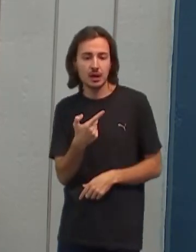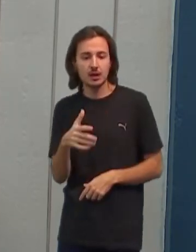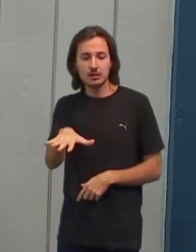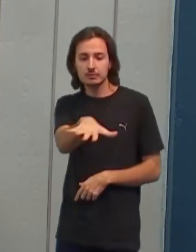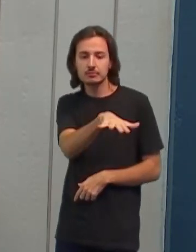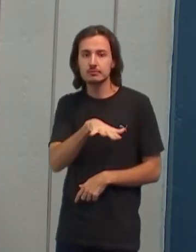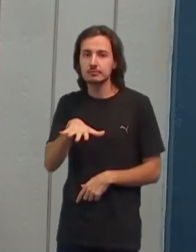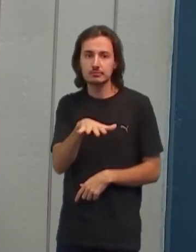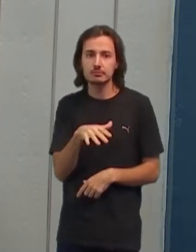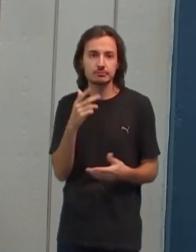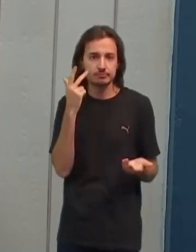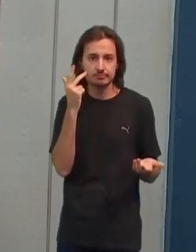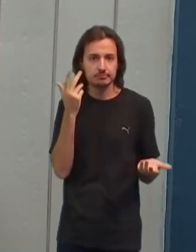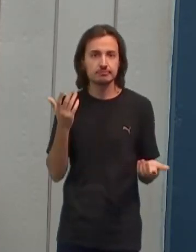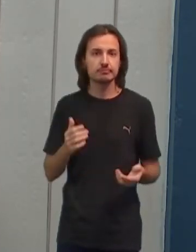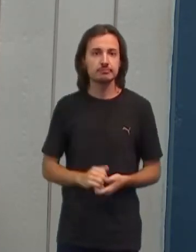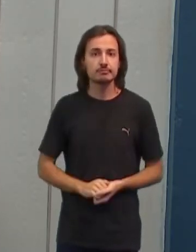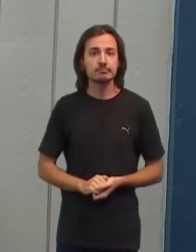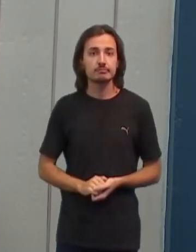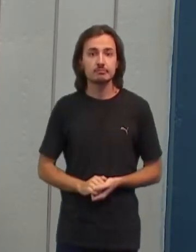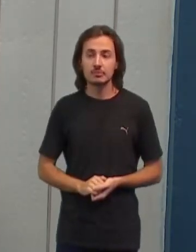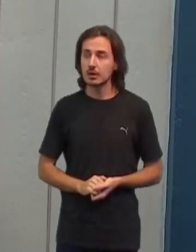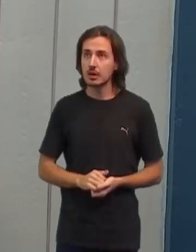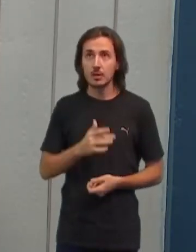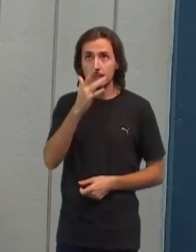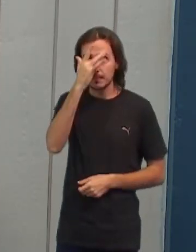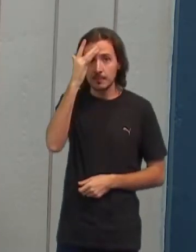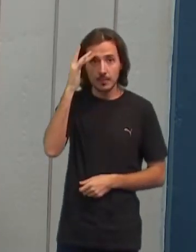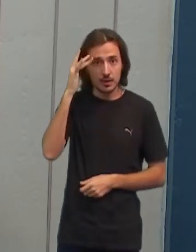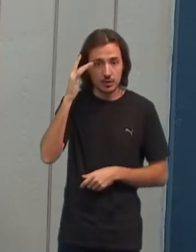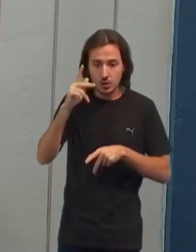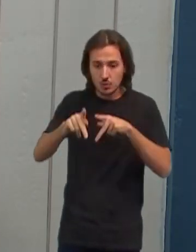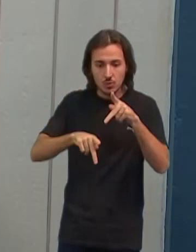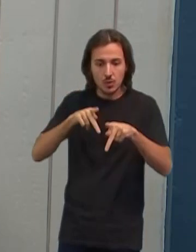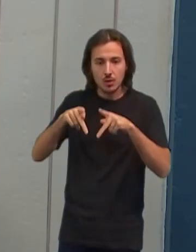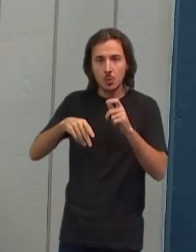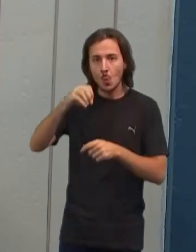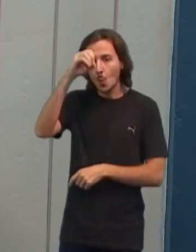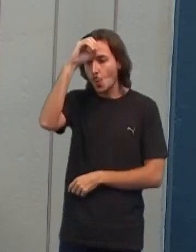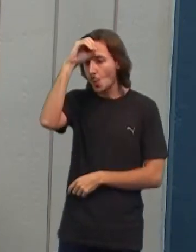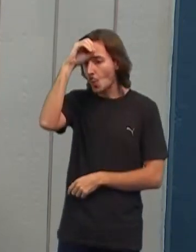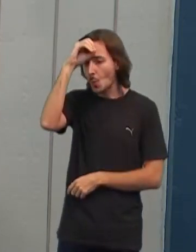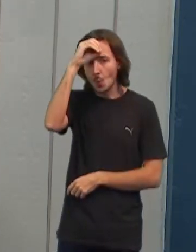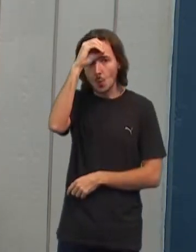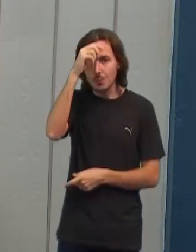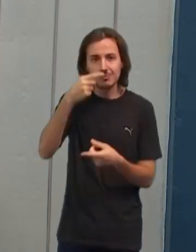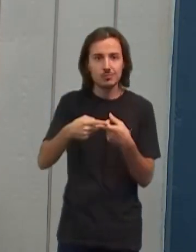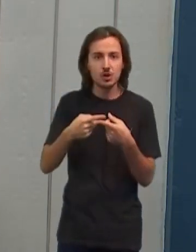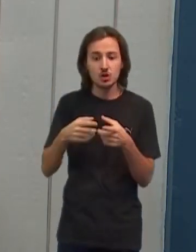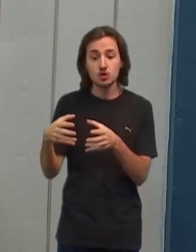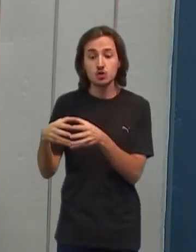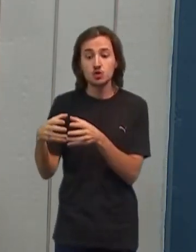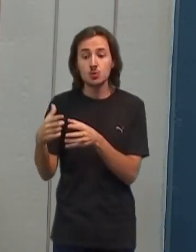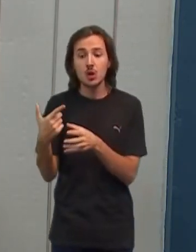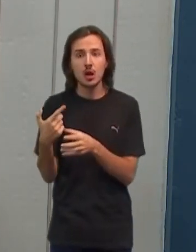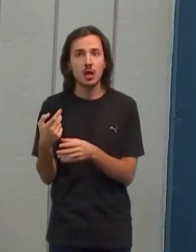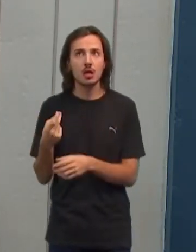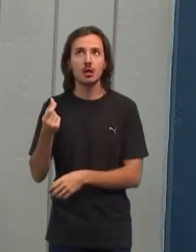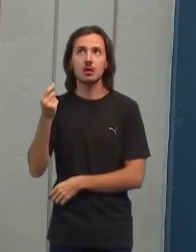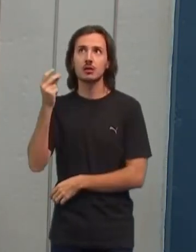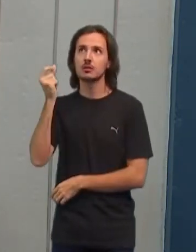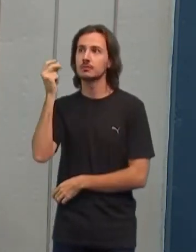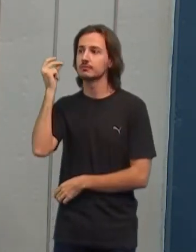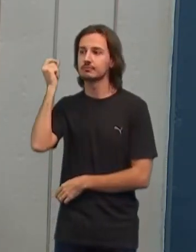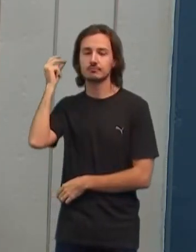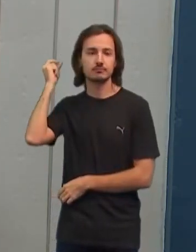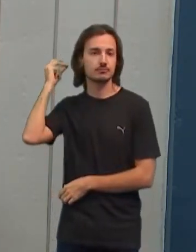E o desconhecimento é tamanho, porque os atiradores existiam antes, muito antes. Tem gente que já tem seus registros